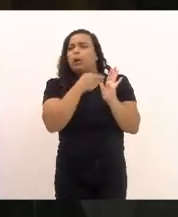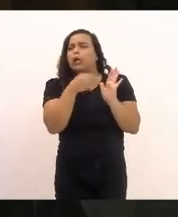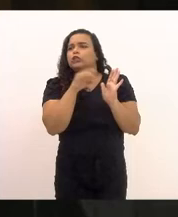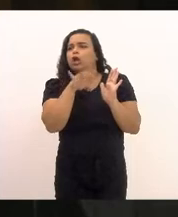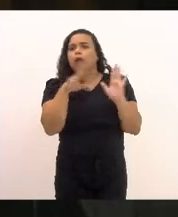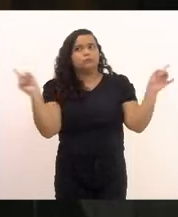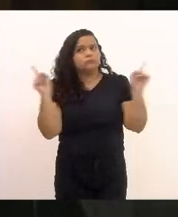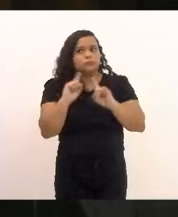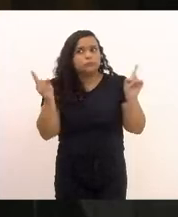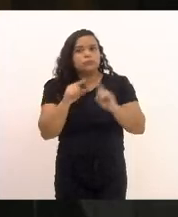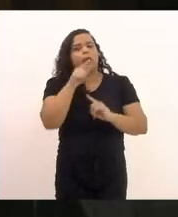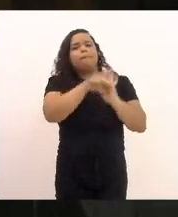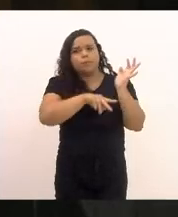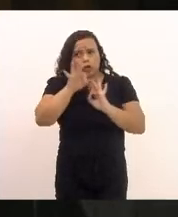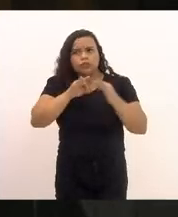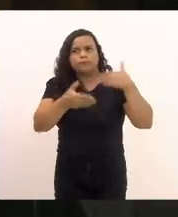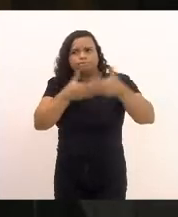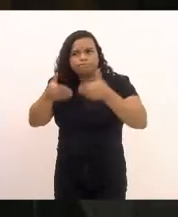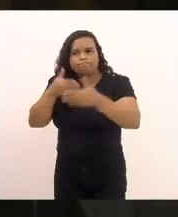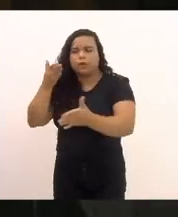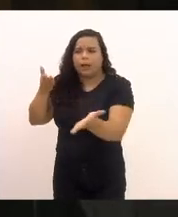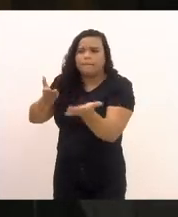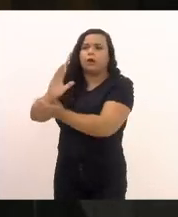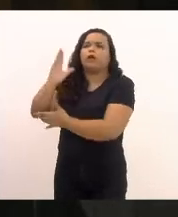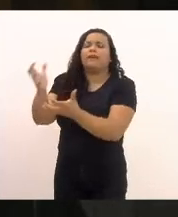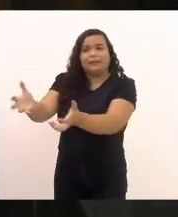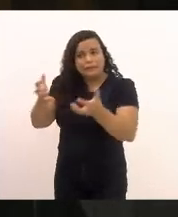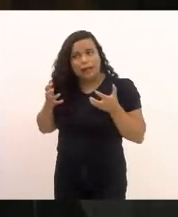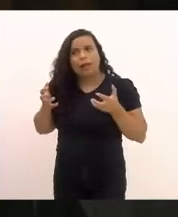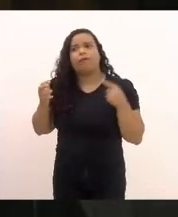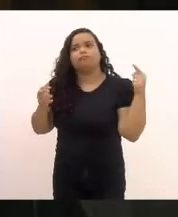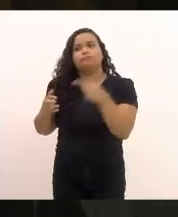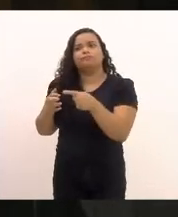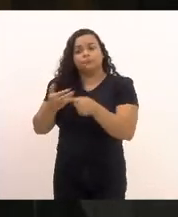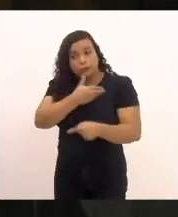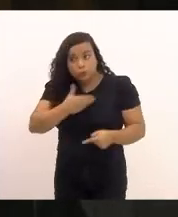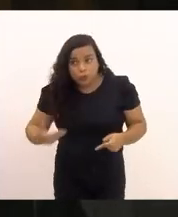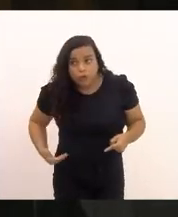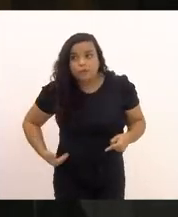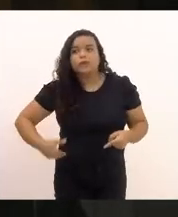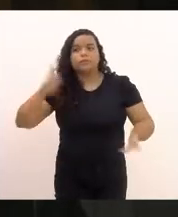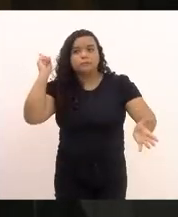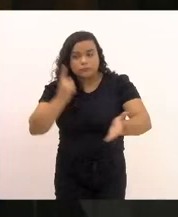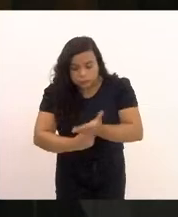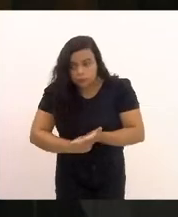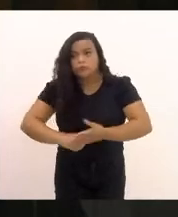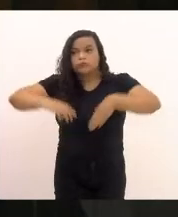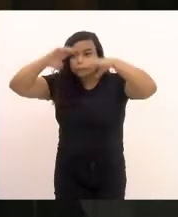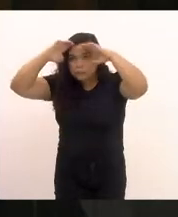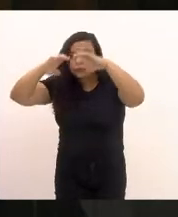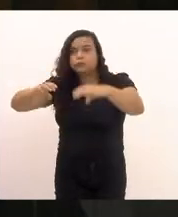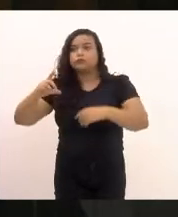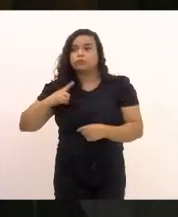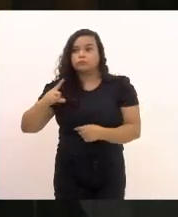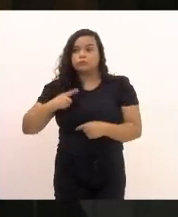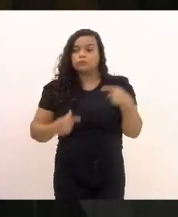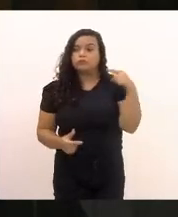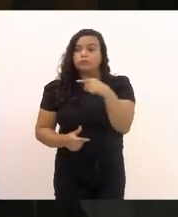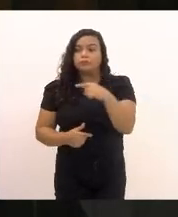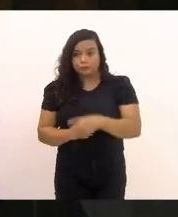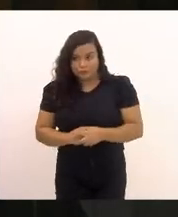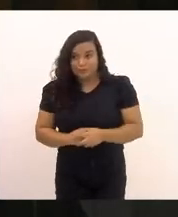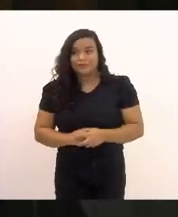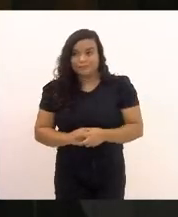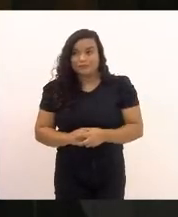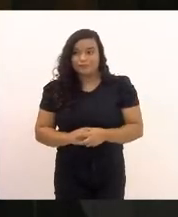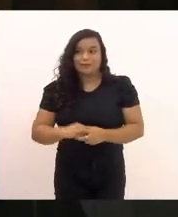projeto tramite, seja aprovado e que o governo se comprometa a andar de